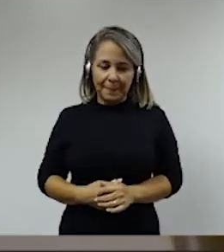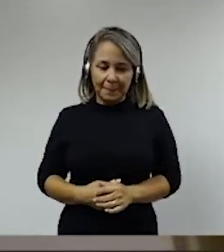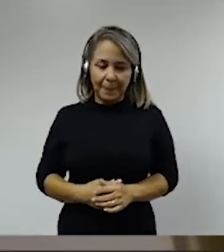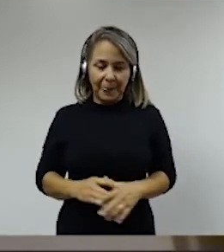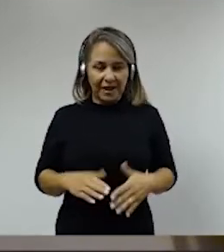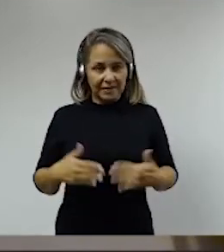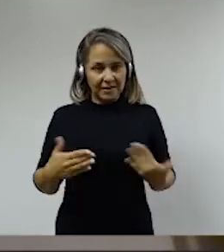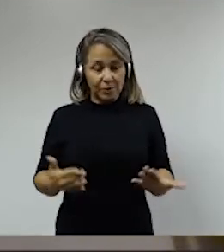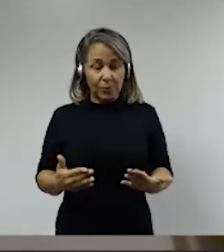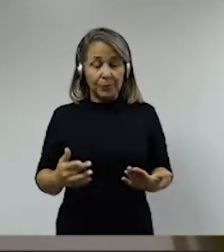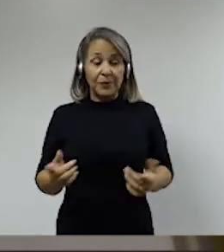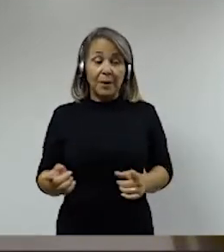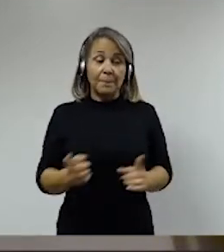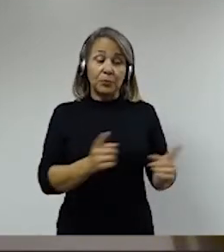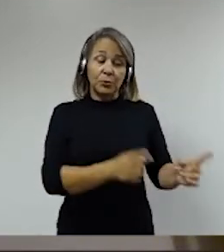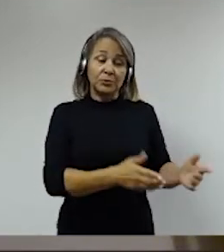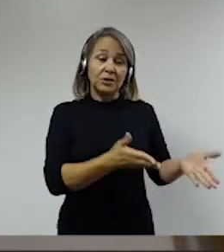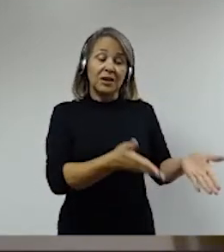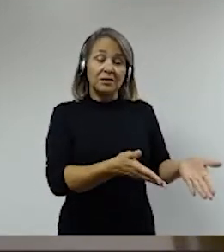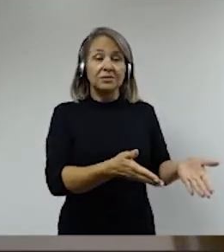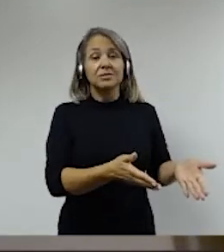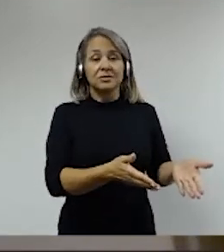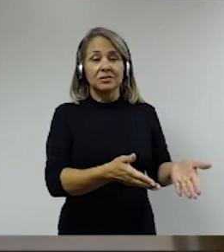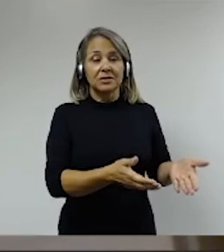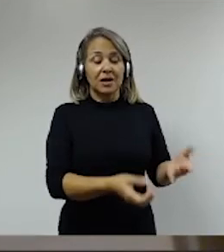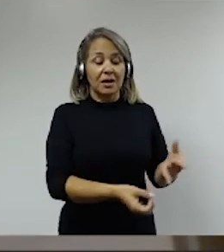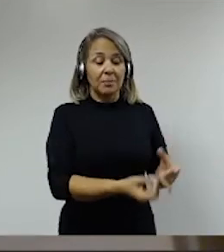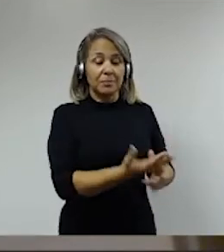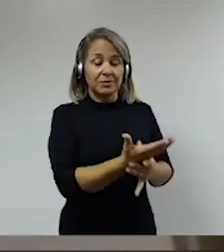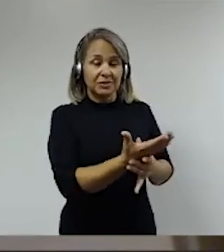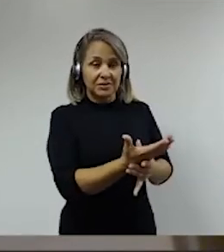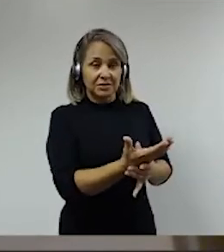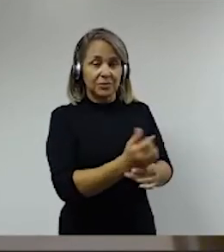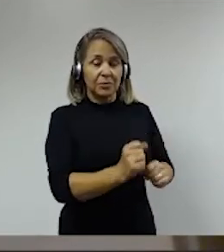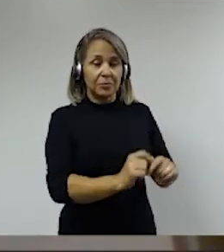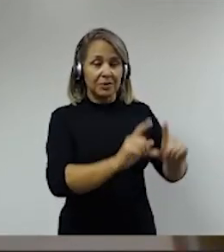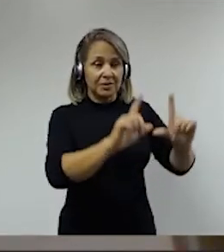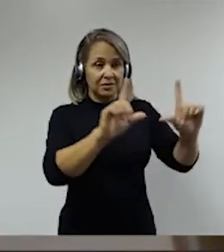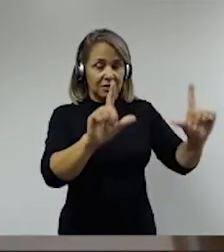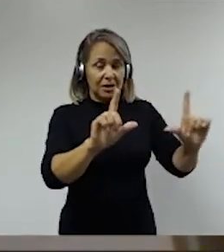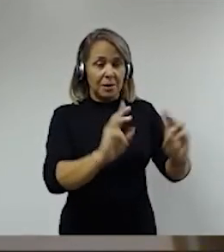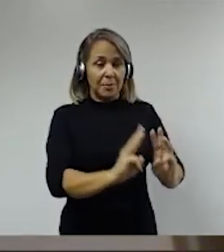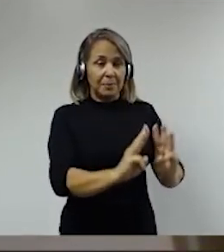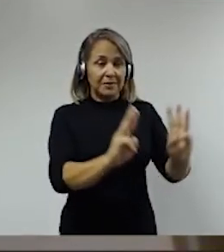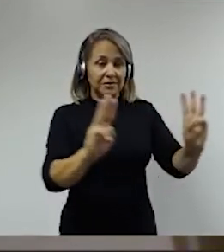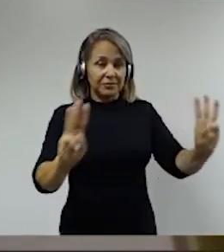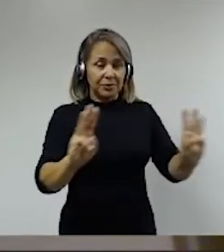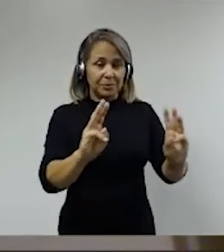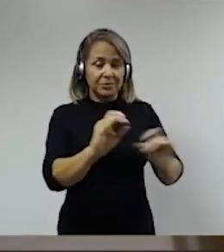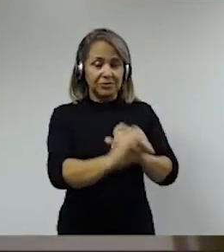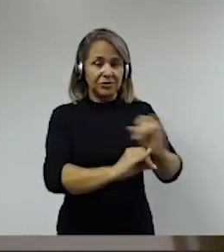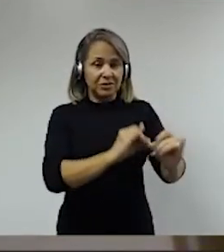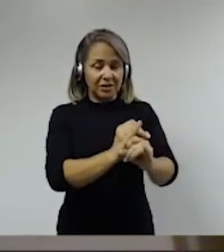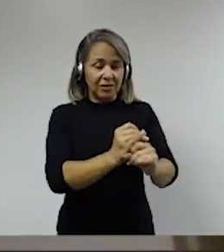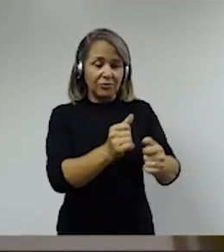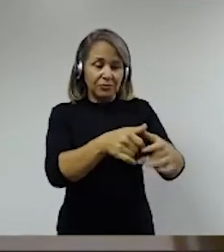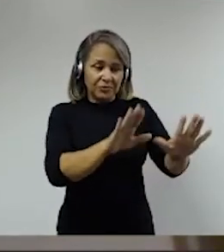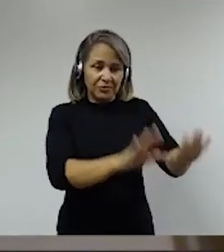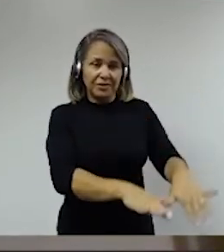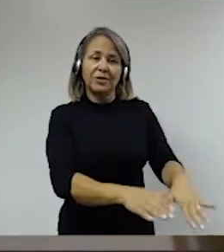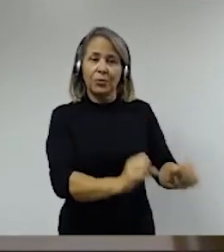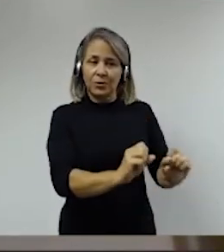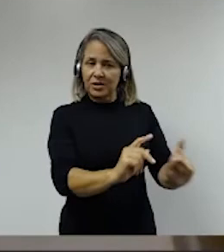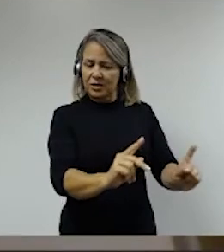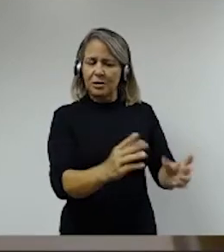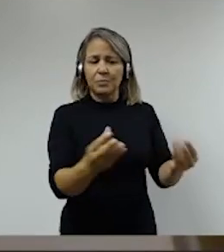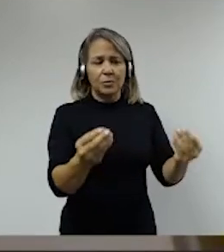Então, por outro lado, a produção para o streaming, pelas plataformas digitais, veio para ficar, né? Quer dizer,